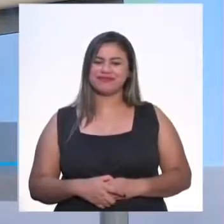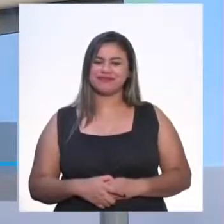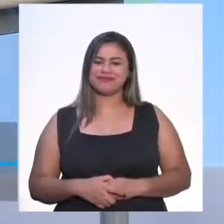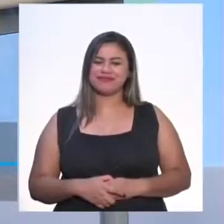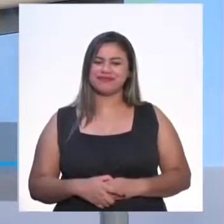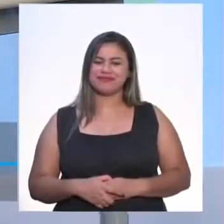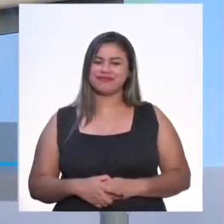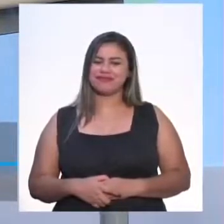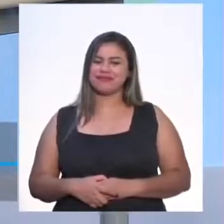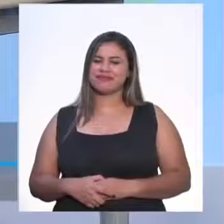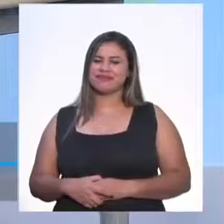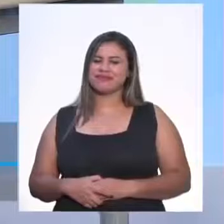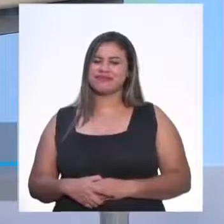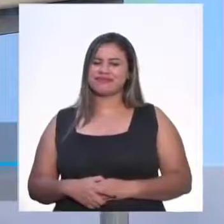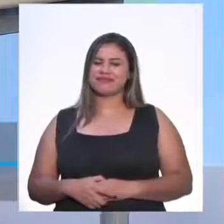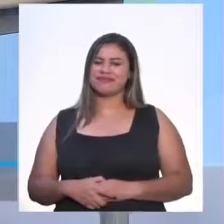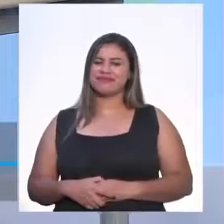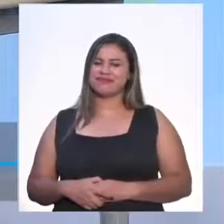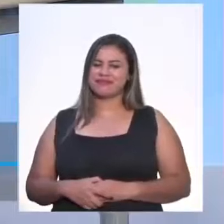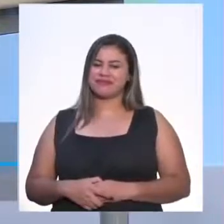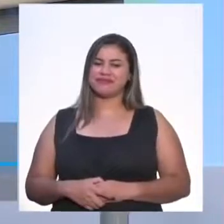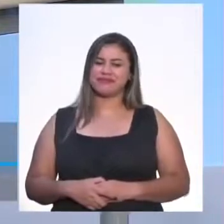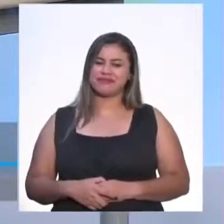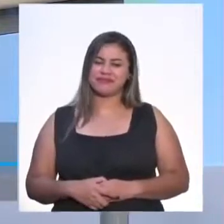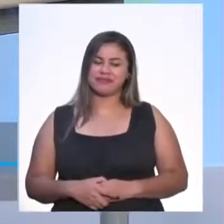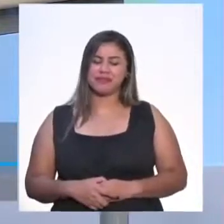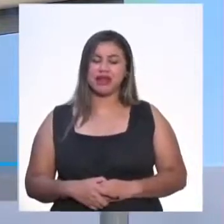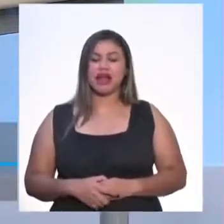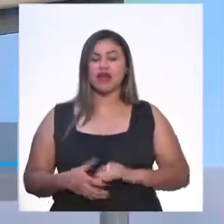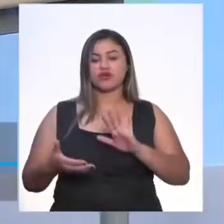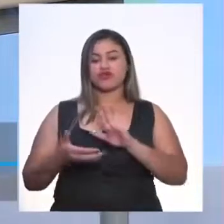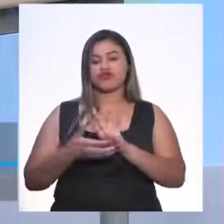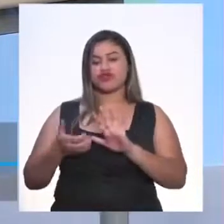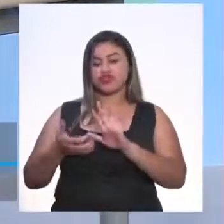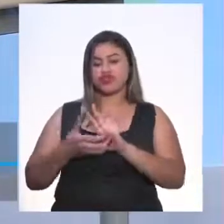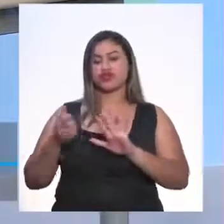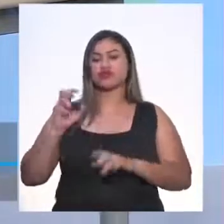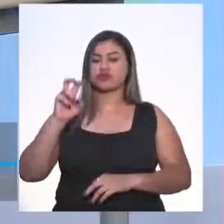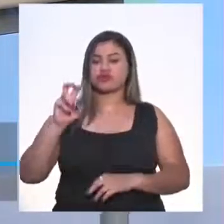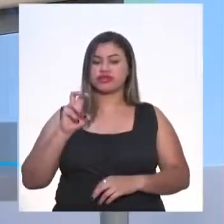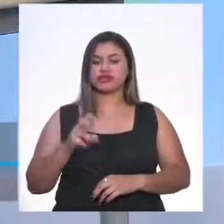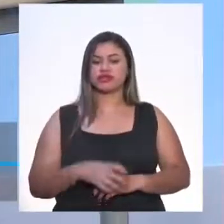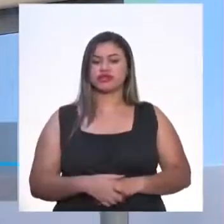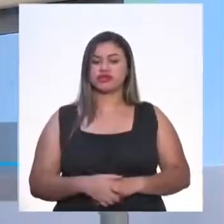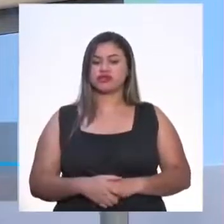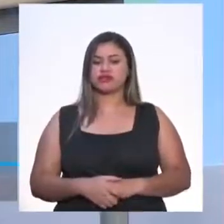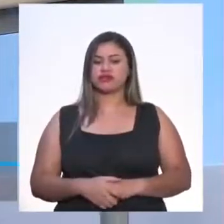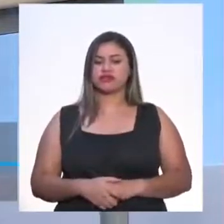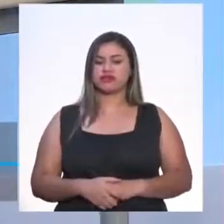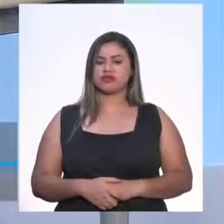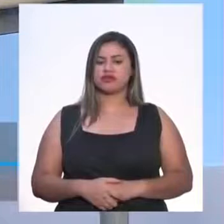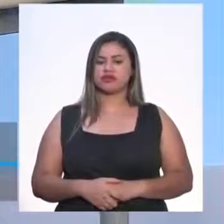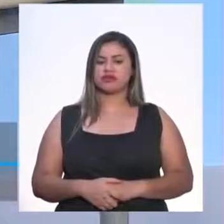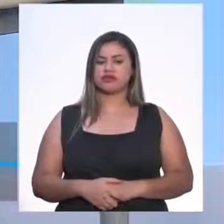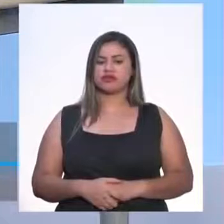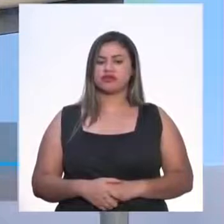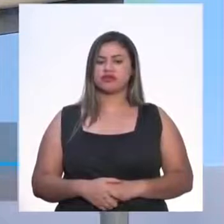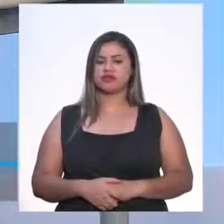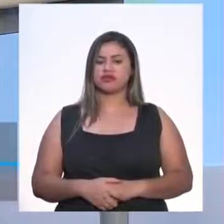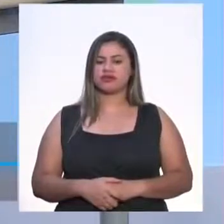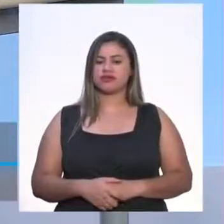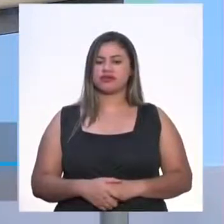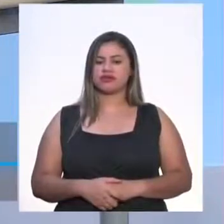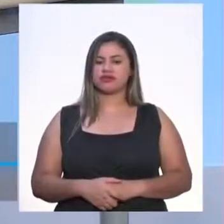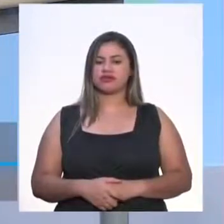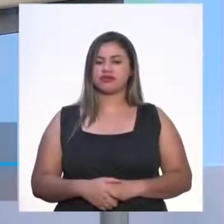sim, sim. Então, beleza. Aí, eu vou tirar um 5 de cada lado. Então, a ideia está aqui. Então, eu tirei um